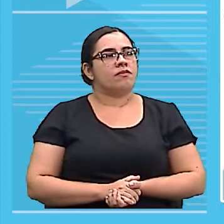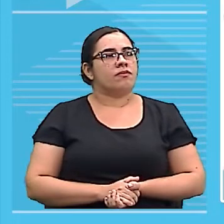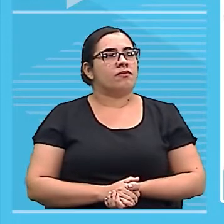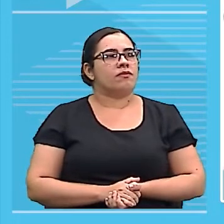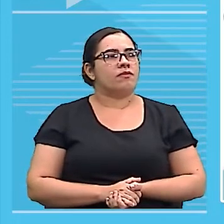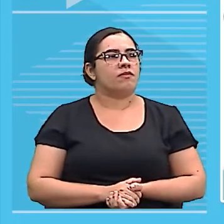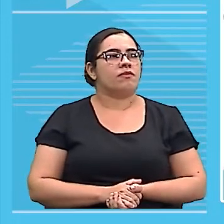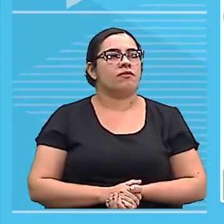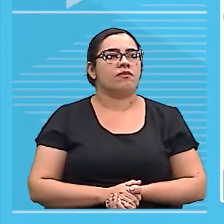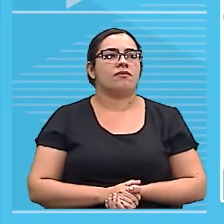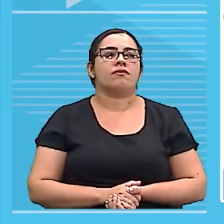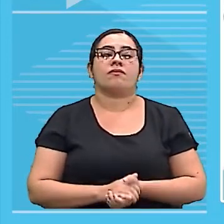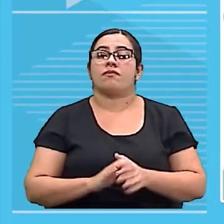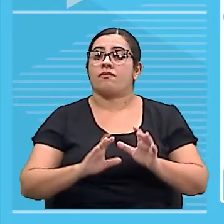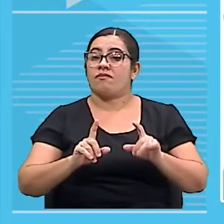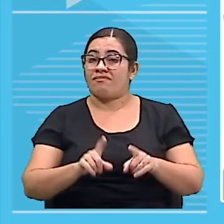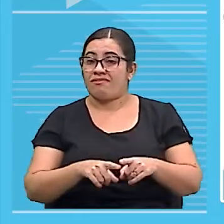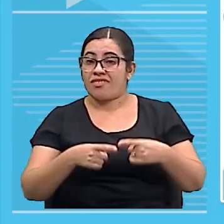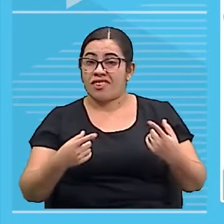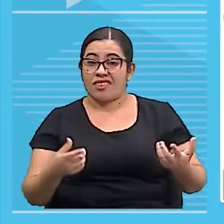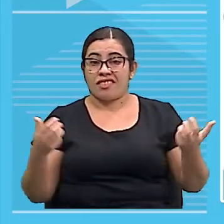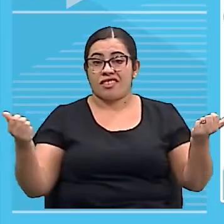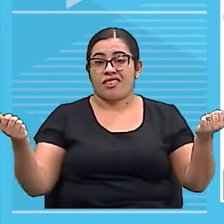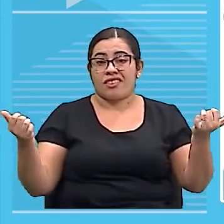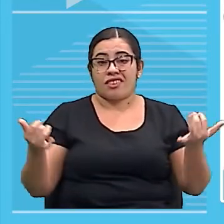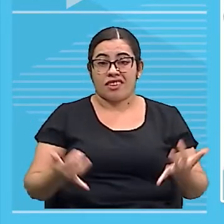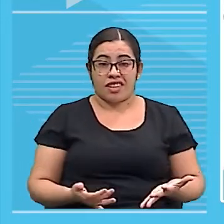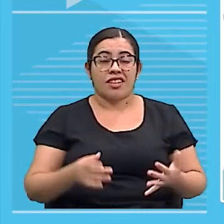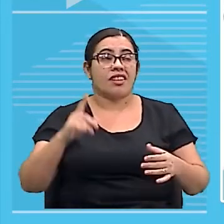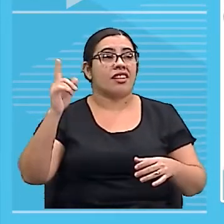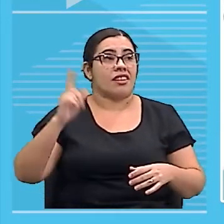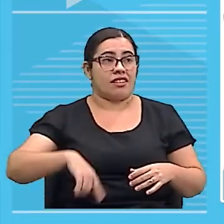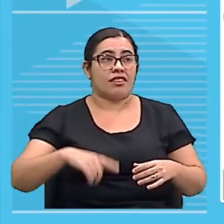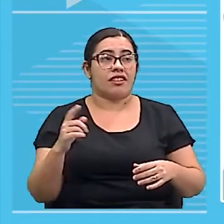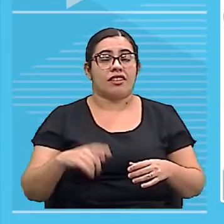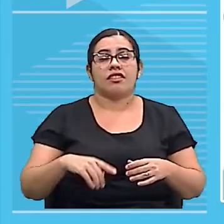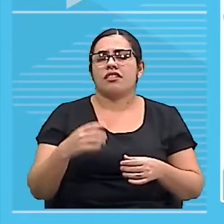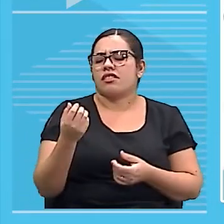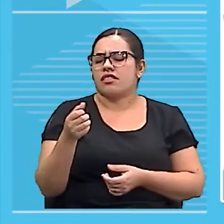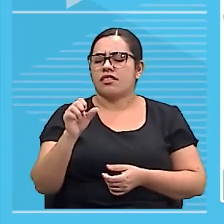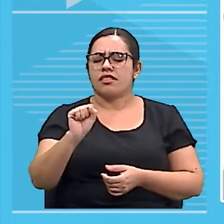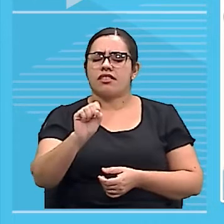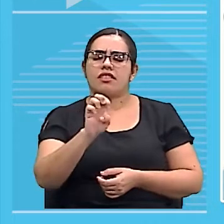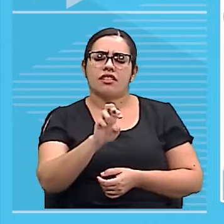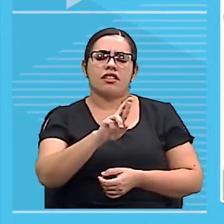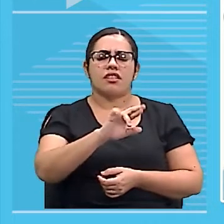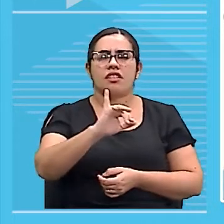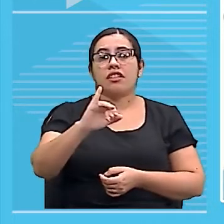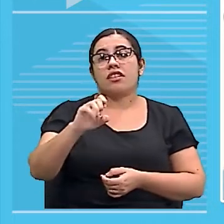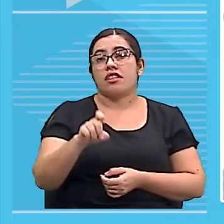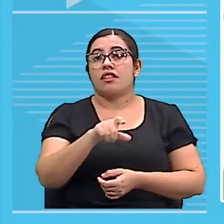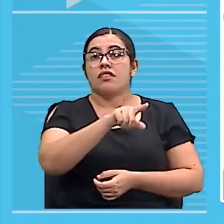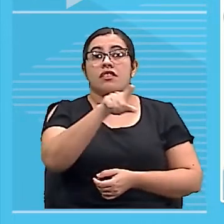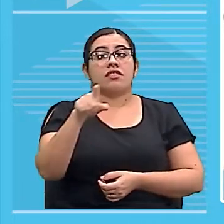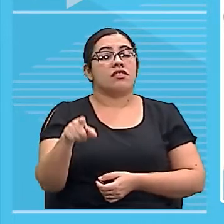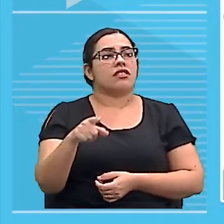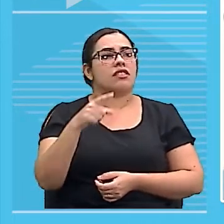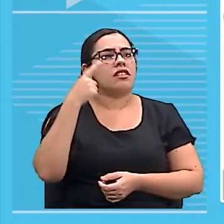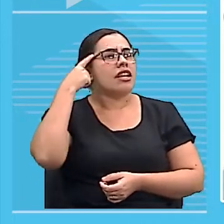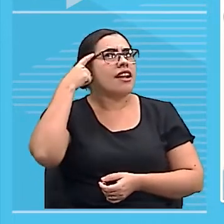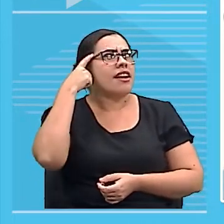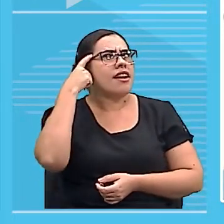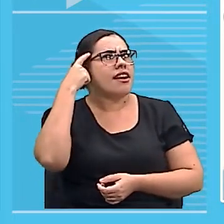e quando eu falar associação em série e eu quero que você lembre de